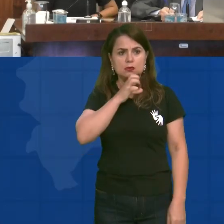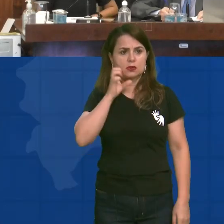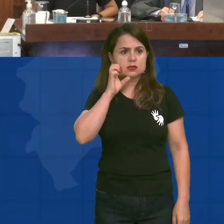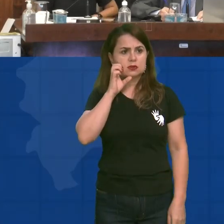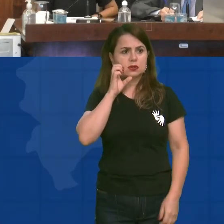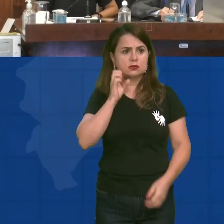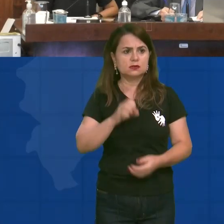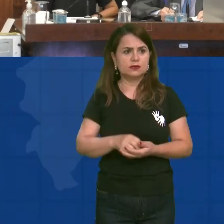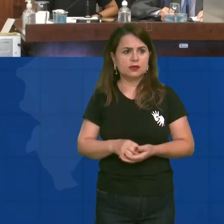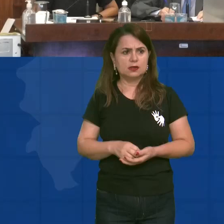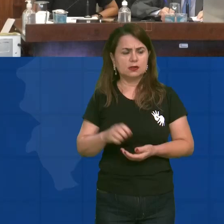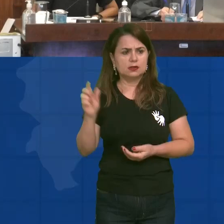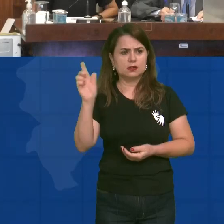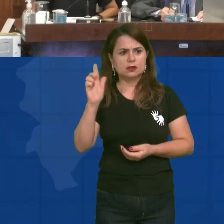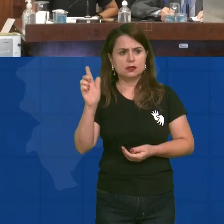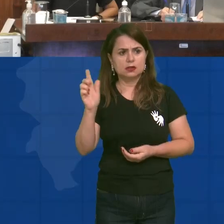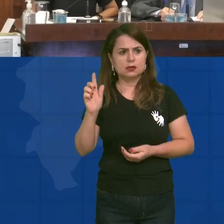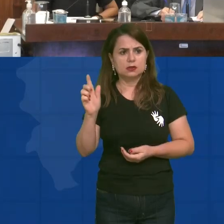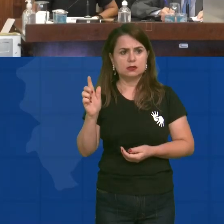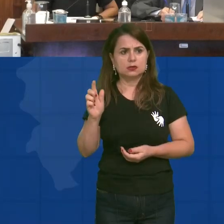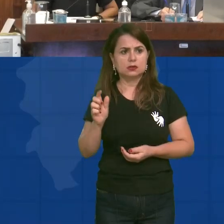Jeca assim Vereador Evandro